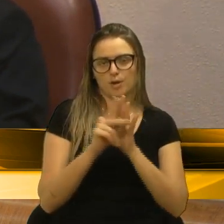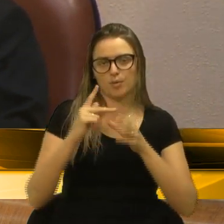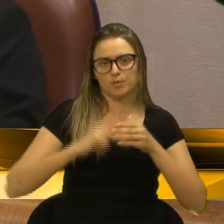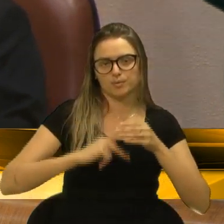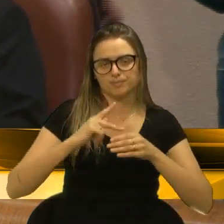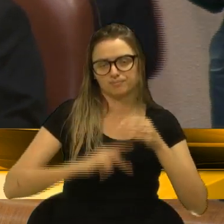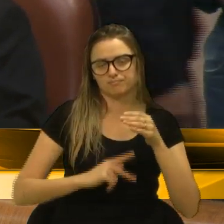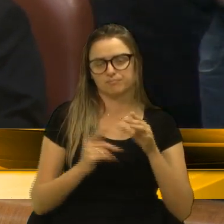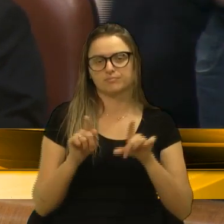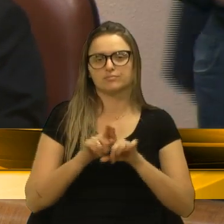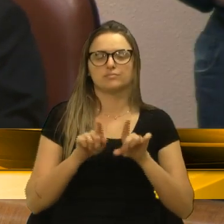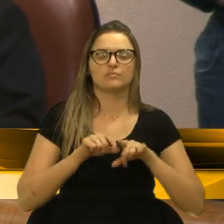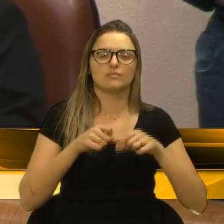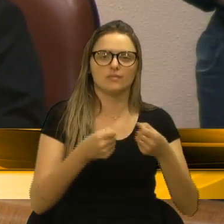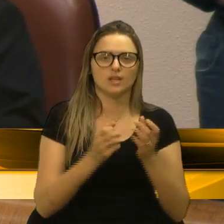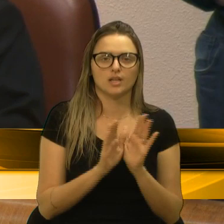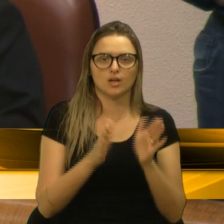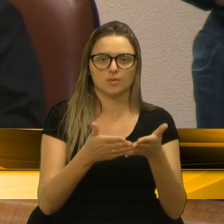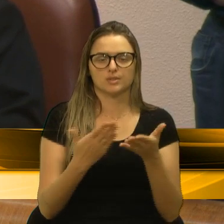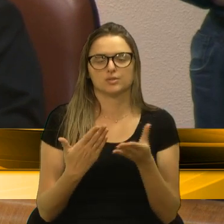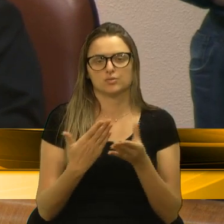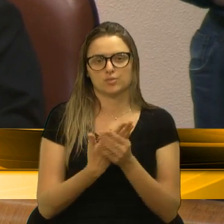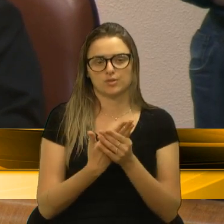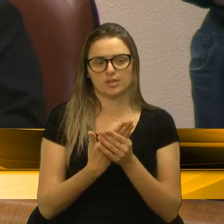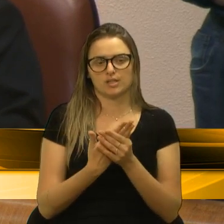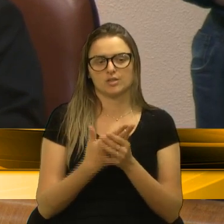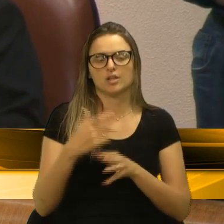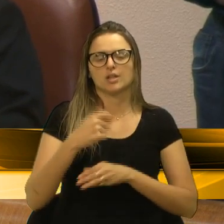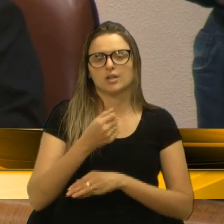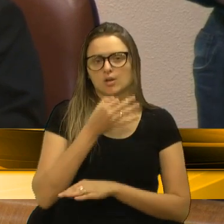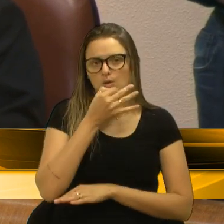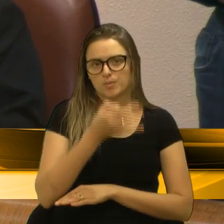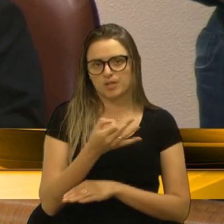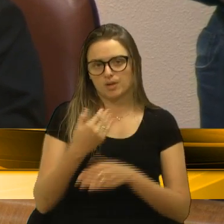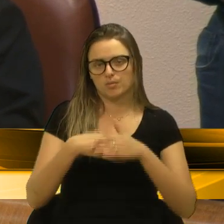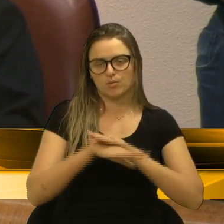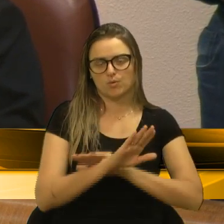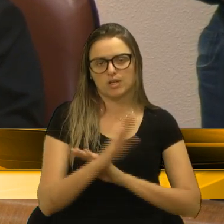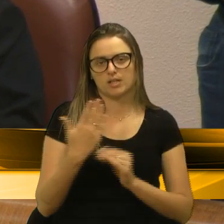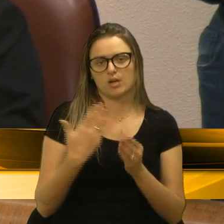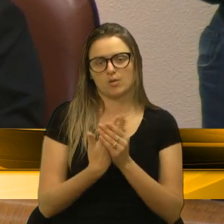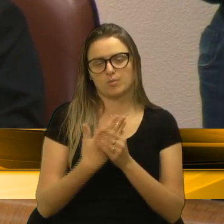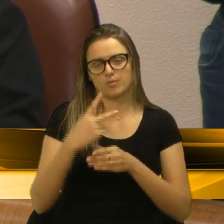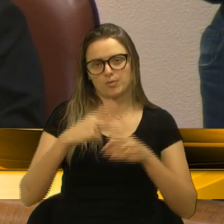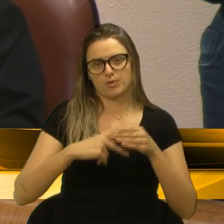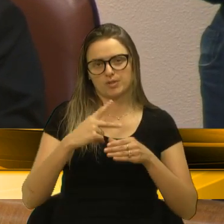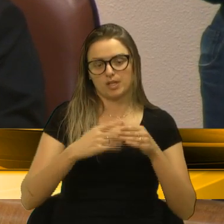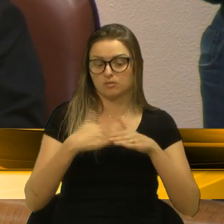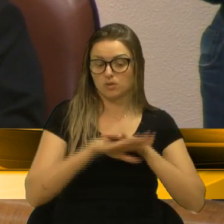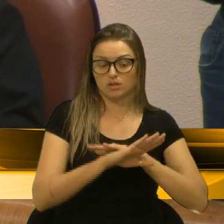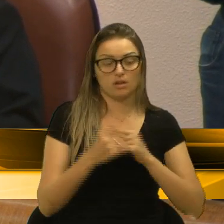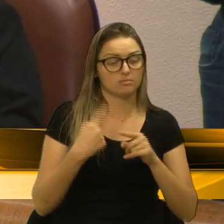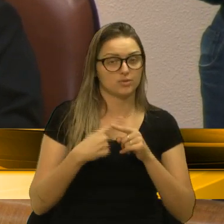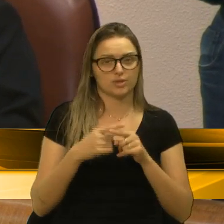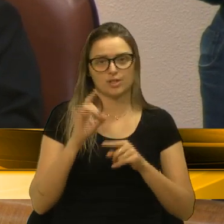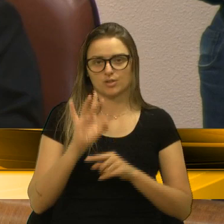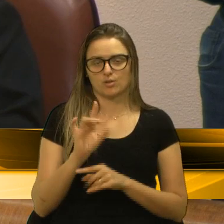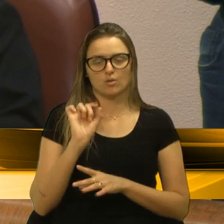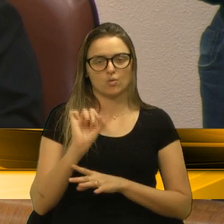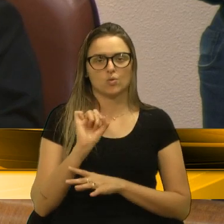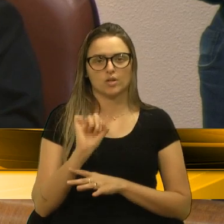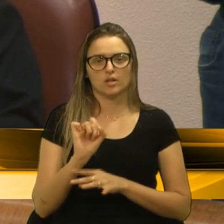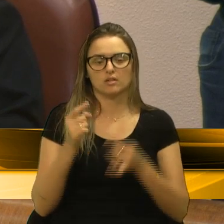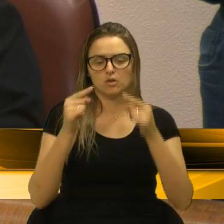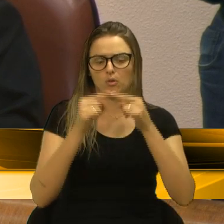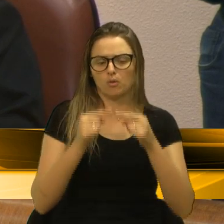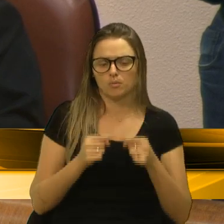sendo, defende que a comissão processante deve opinar pelo arquivamento do processo de impedimento, pois somente os fatos que venham ao encontro